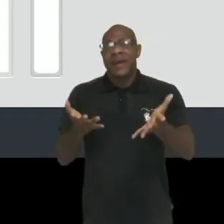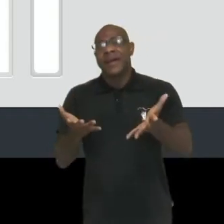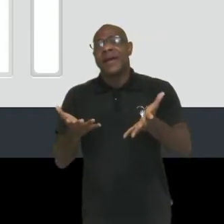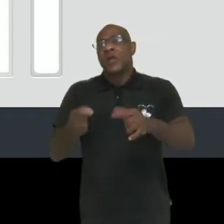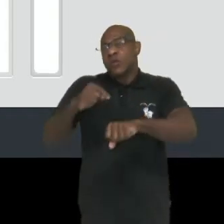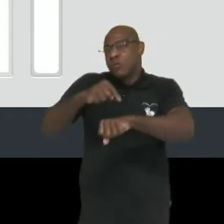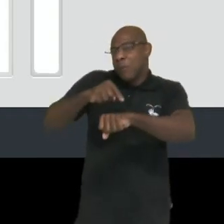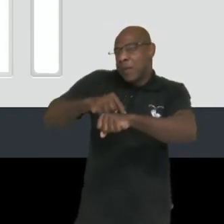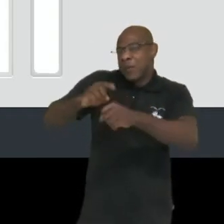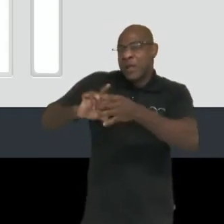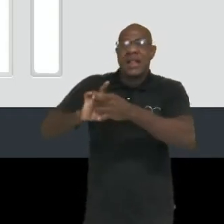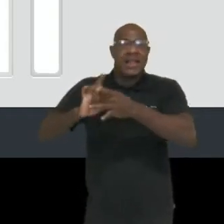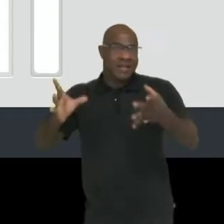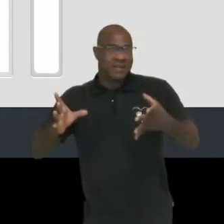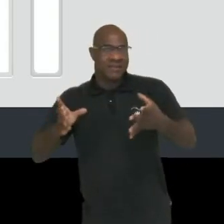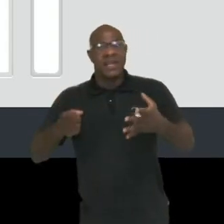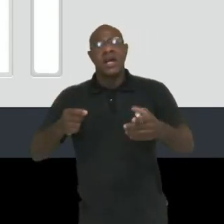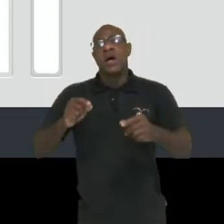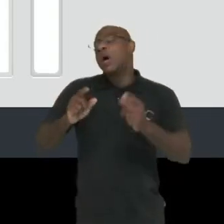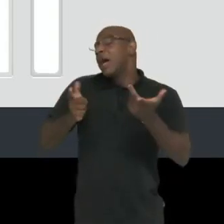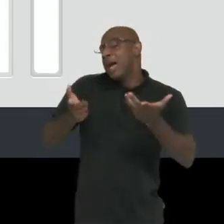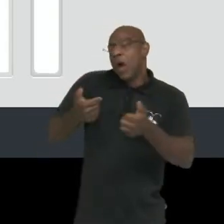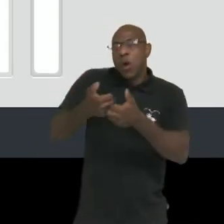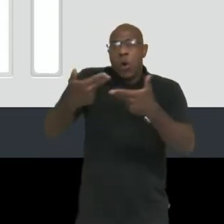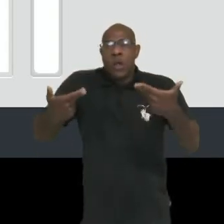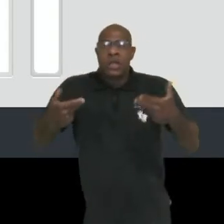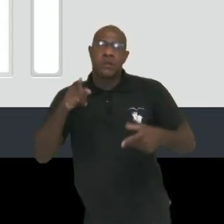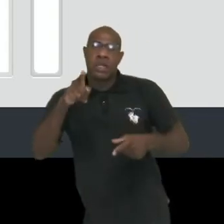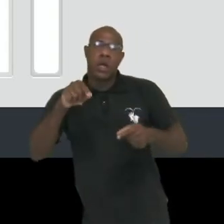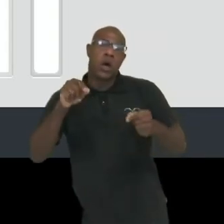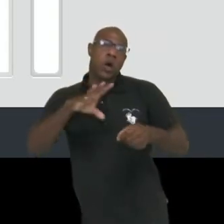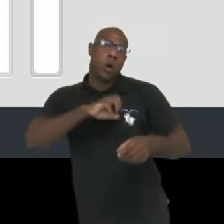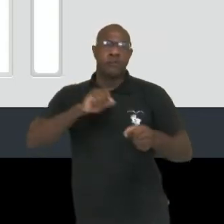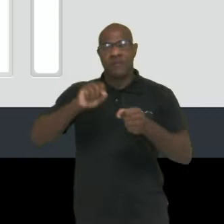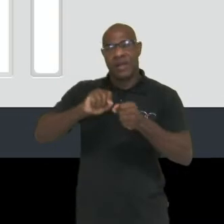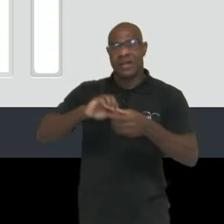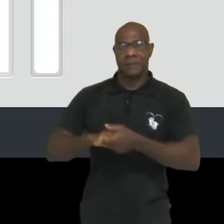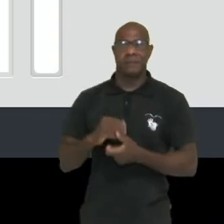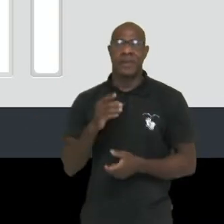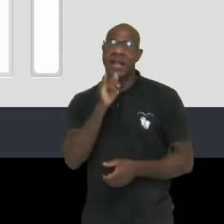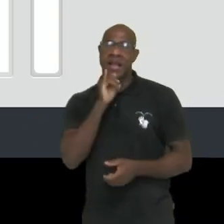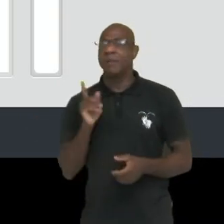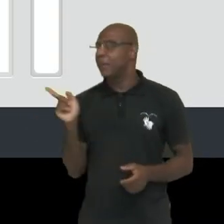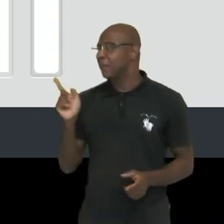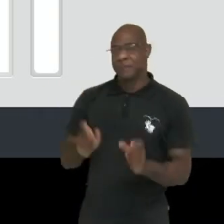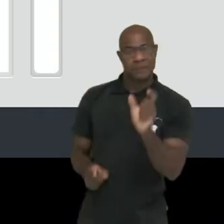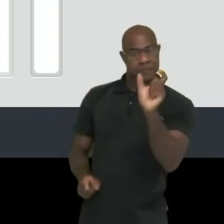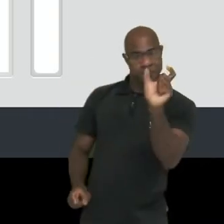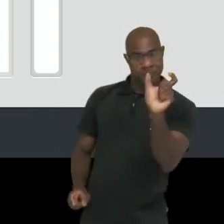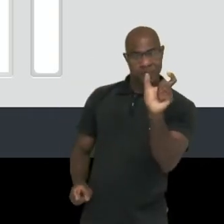o collect para falar sobre colecionar alguma coisa. Por exemplo,